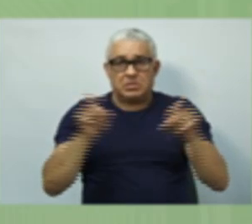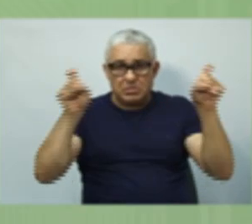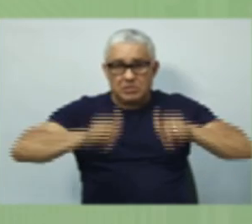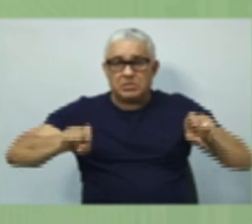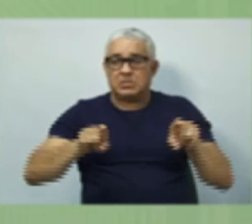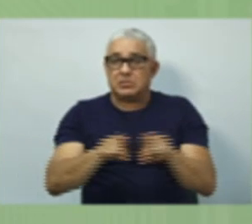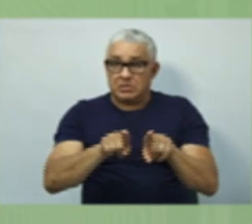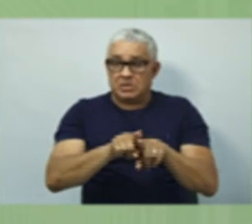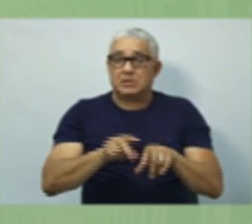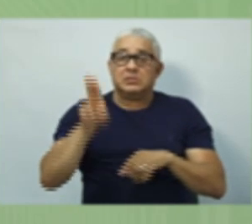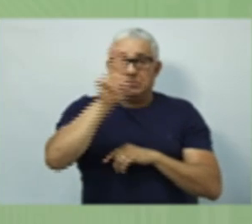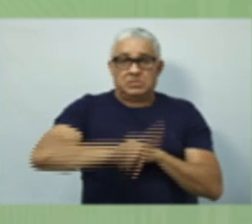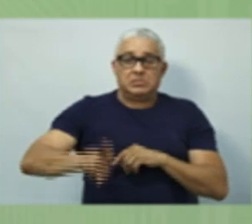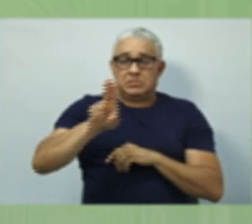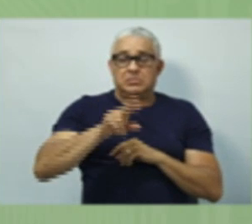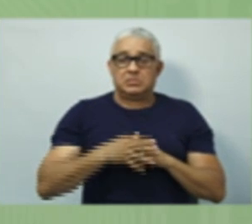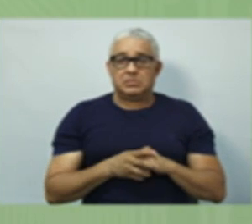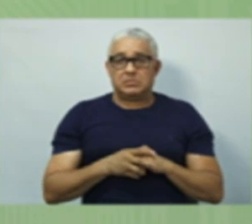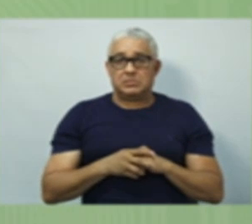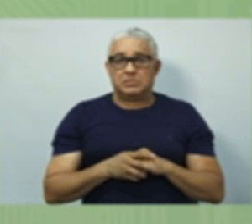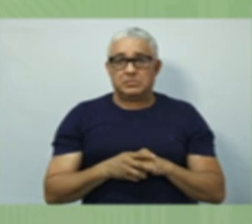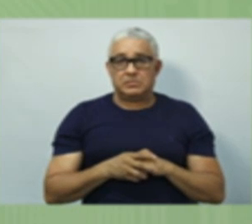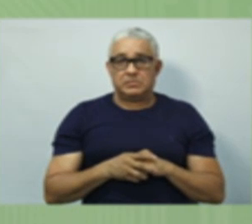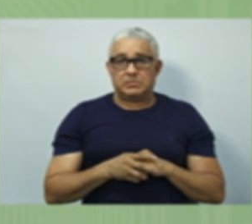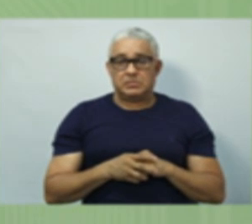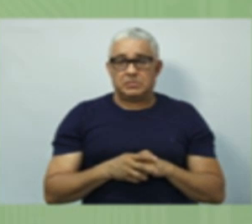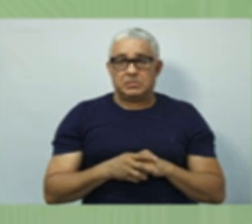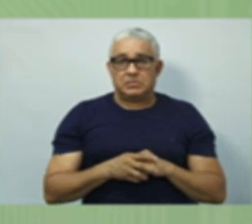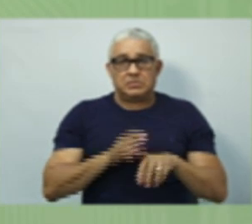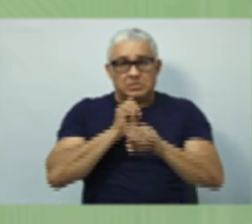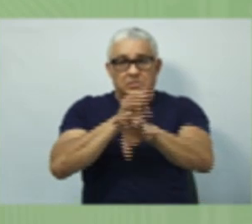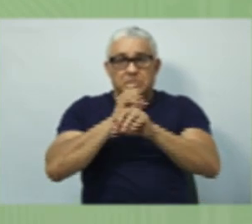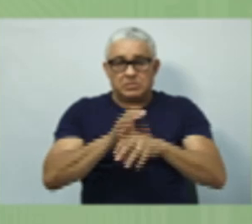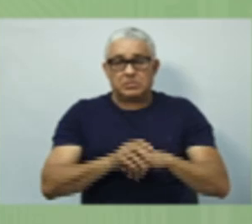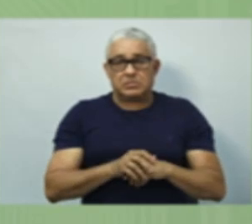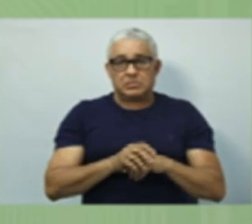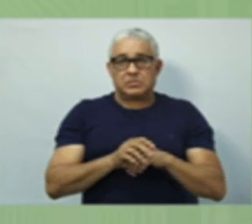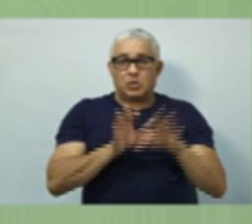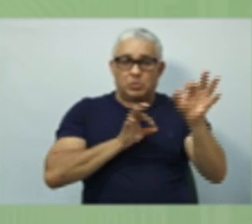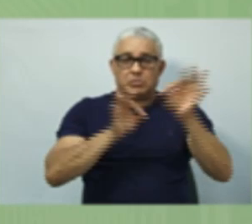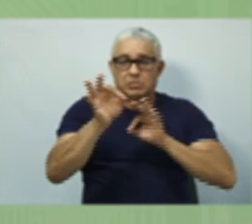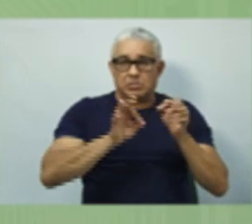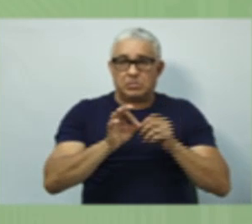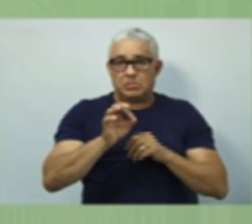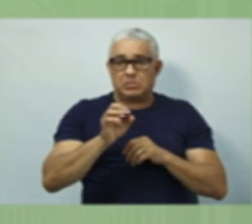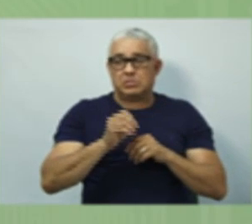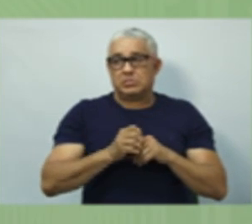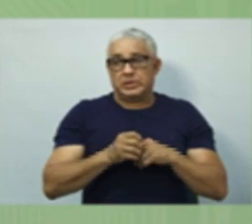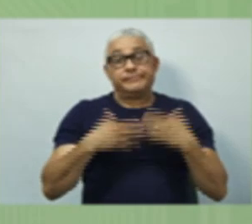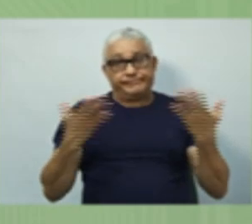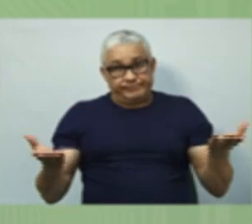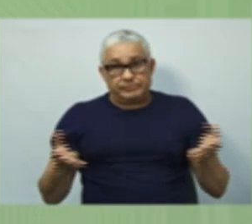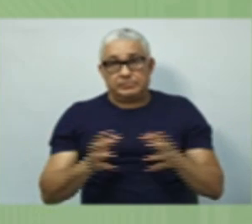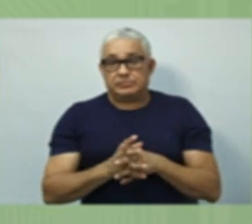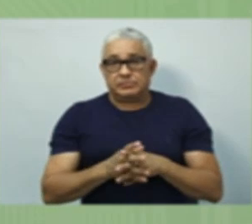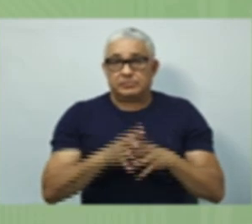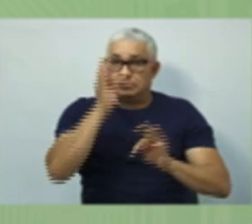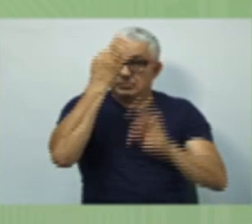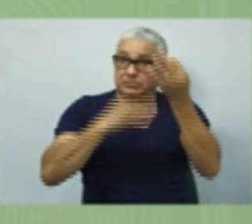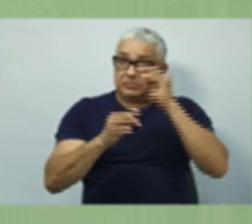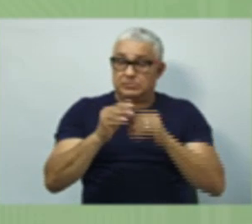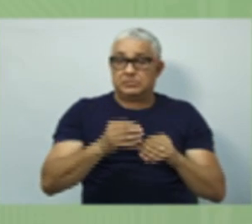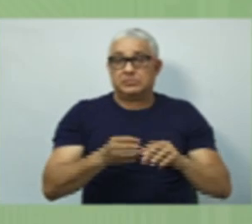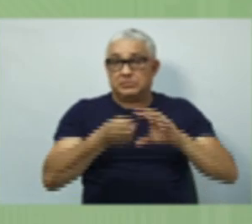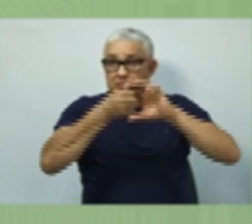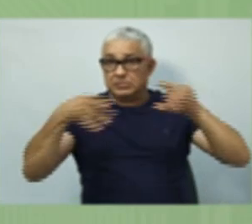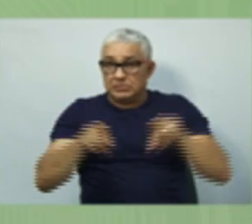Também utilizamos, falando sobre recursos organizacionais. Então, em relação aos recursos tecnológicos, né, como o professor